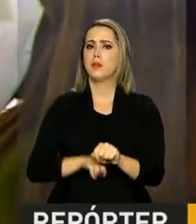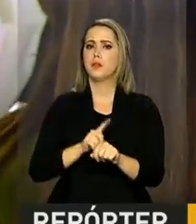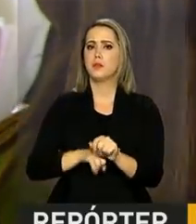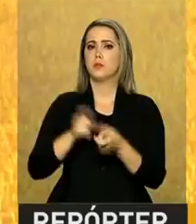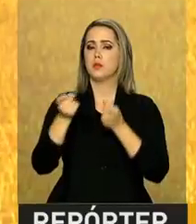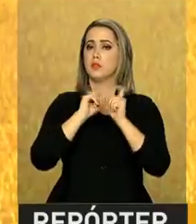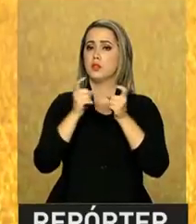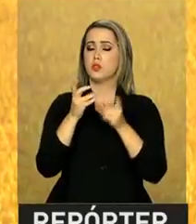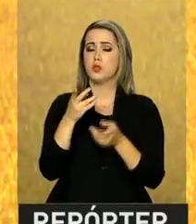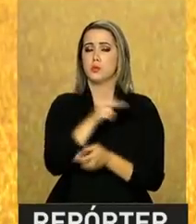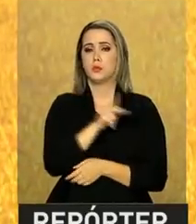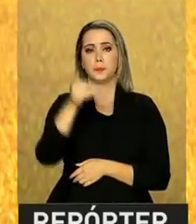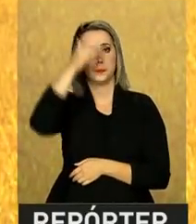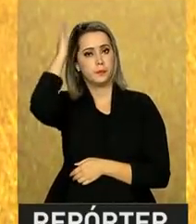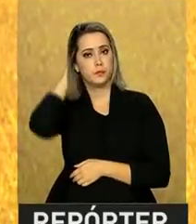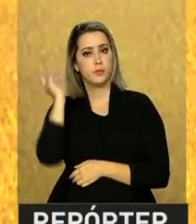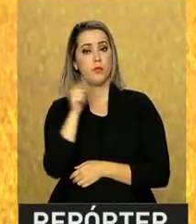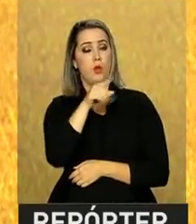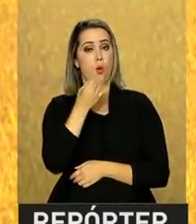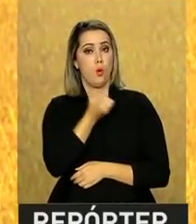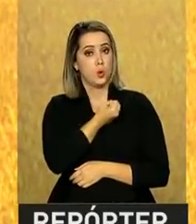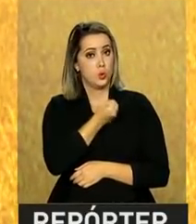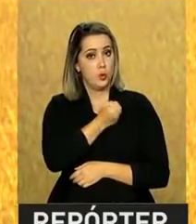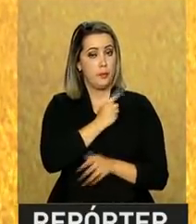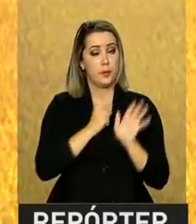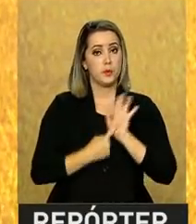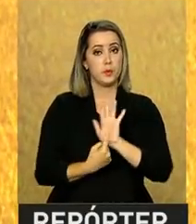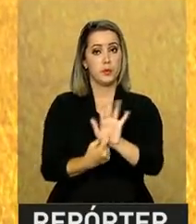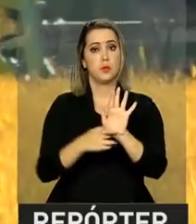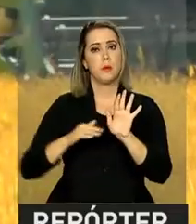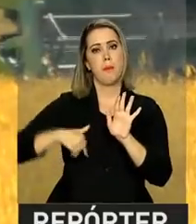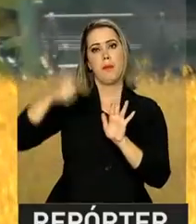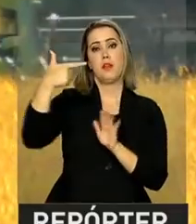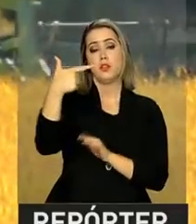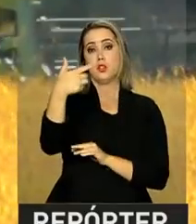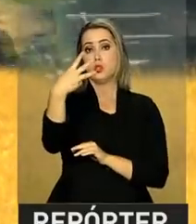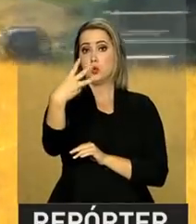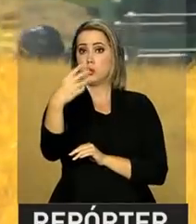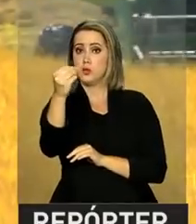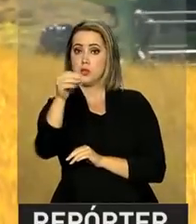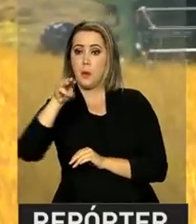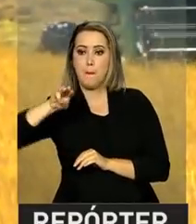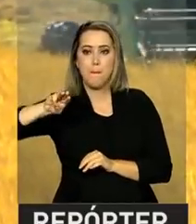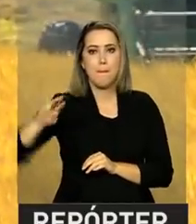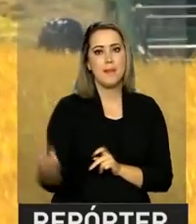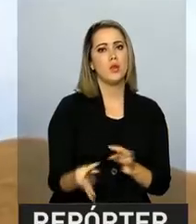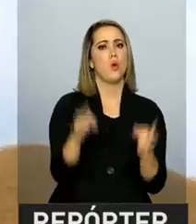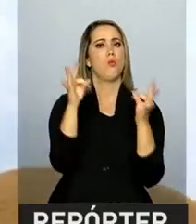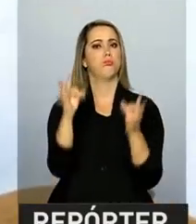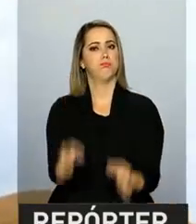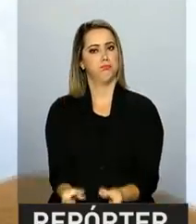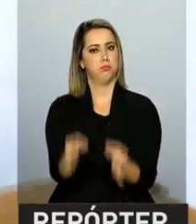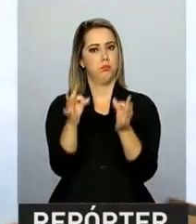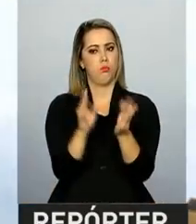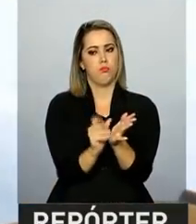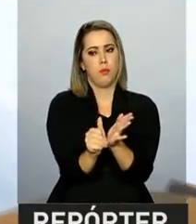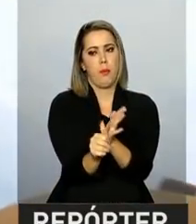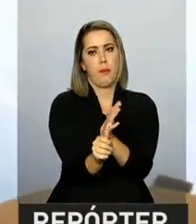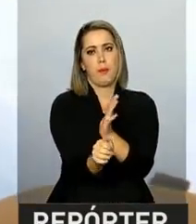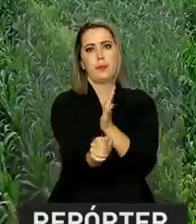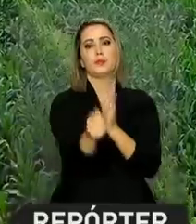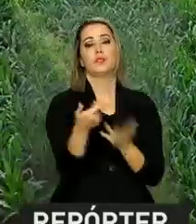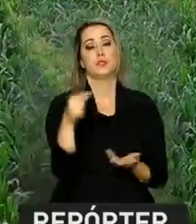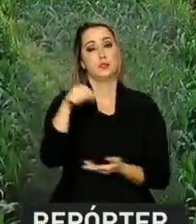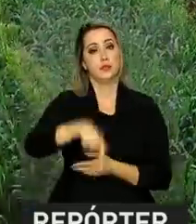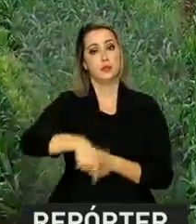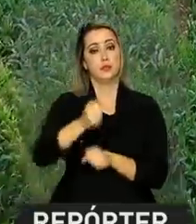presidente Temer. As últimas projeções indicam mais de 230 milhões de toneladas de grãos em 2017.